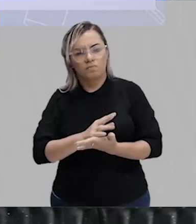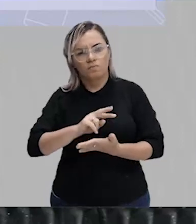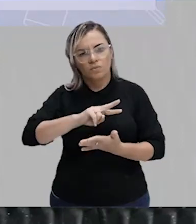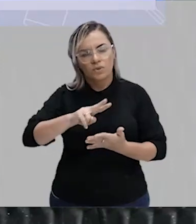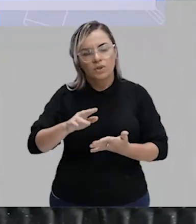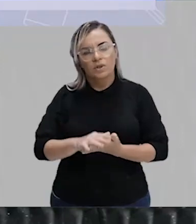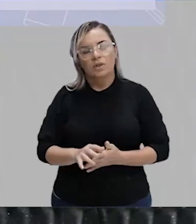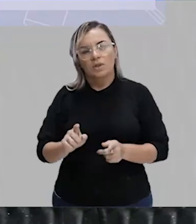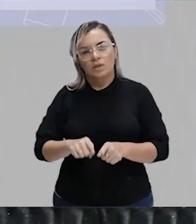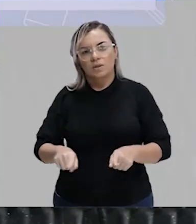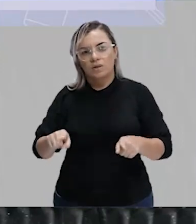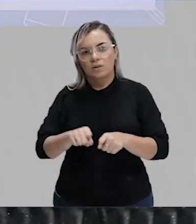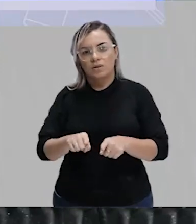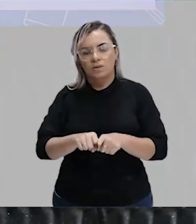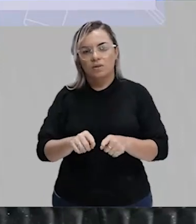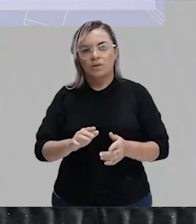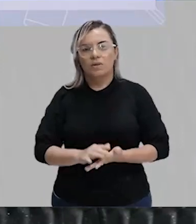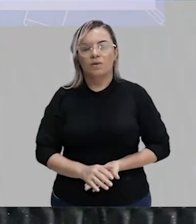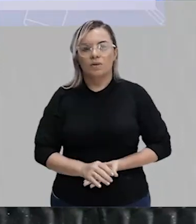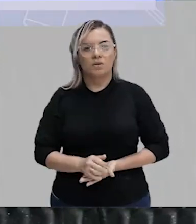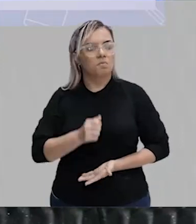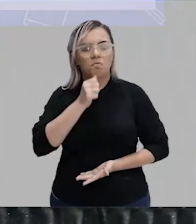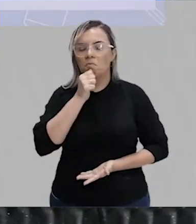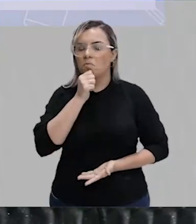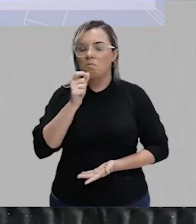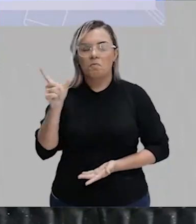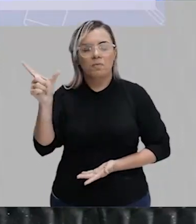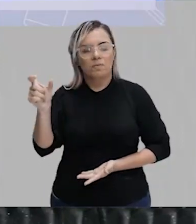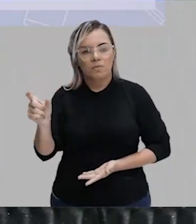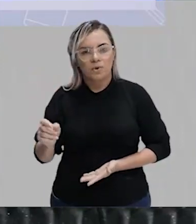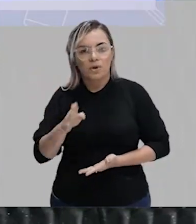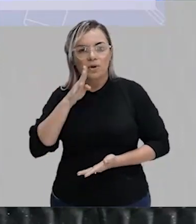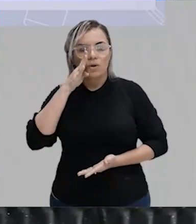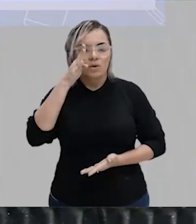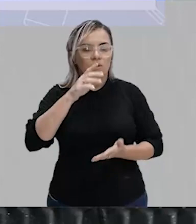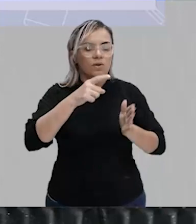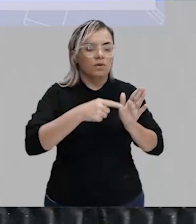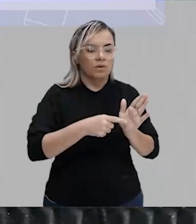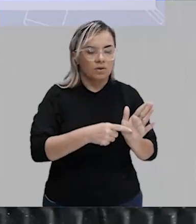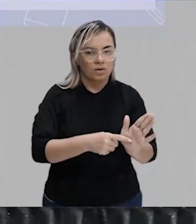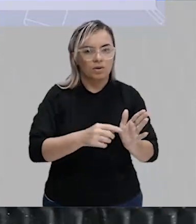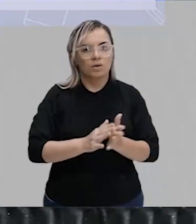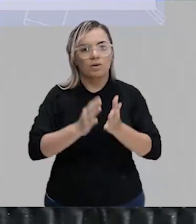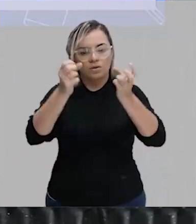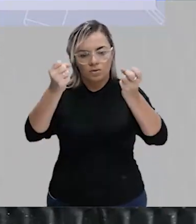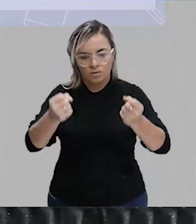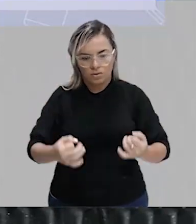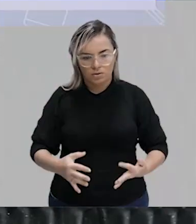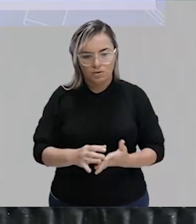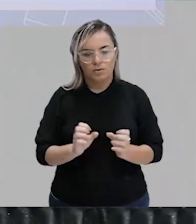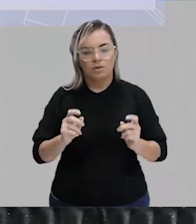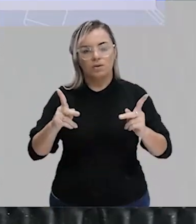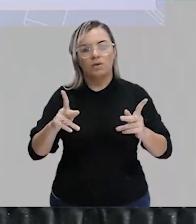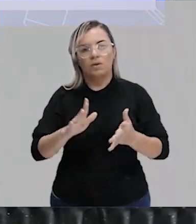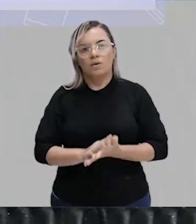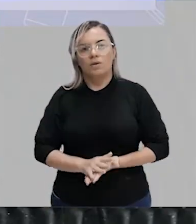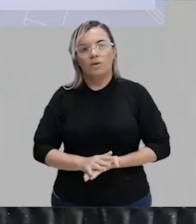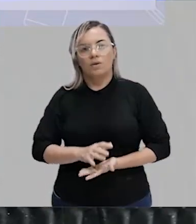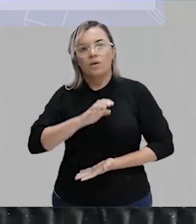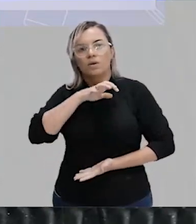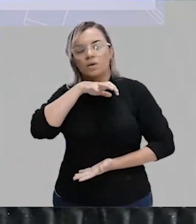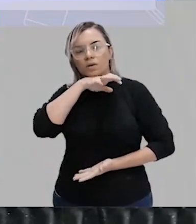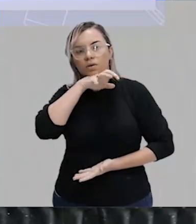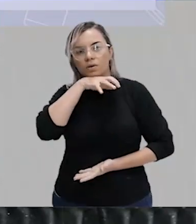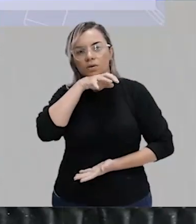invertebrados ainda do filo cordado, tá? Mas principais são esses aí, ok? E os animais que não